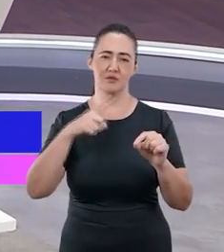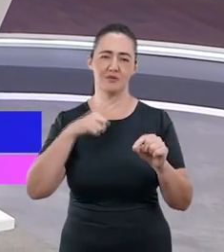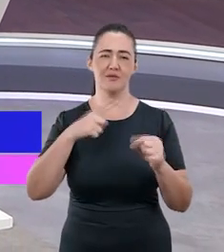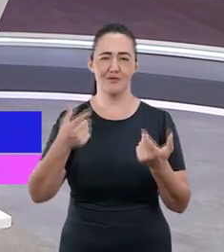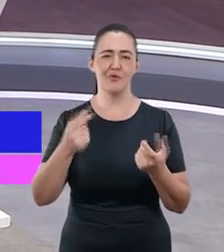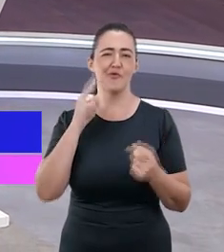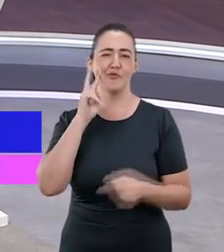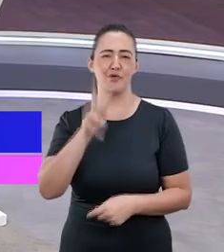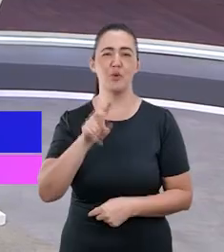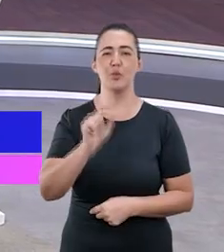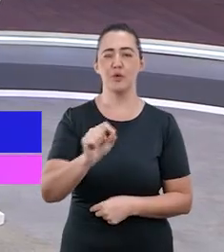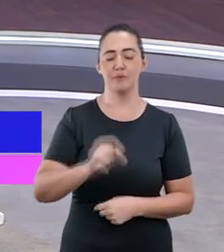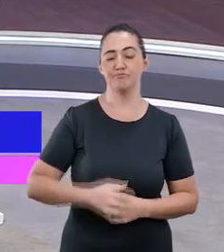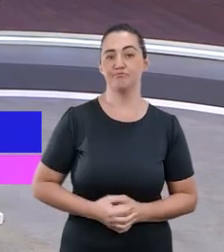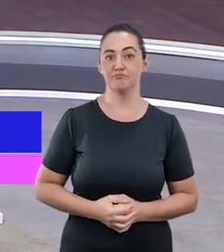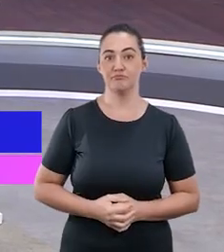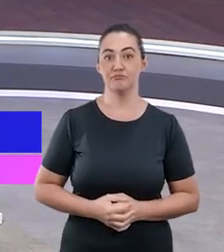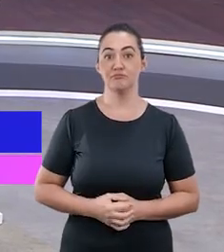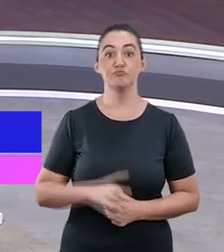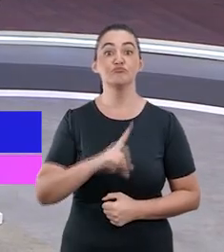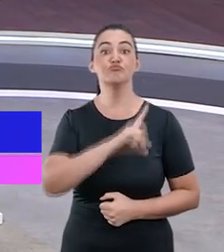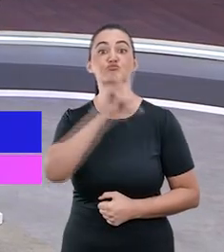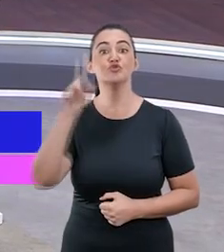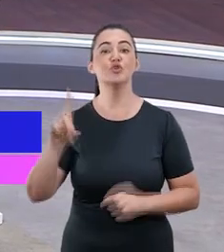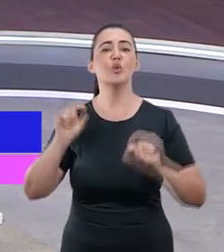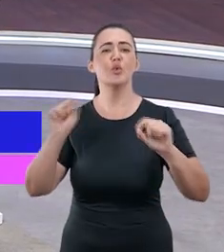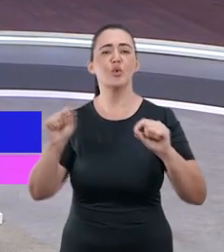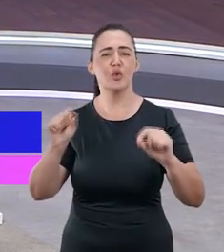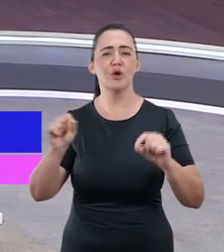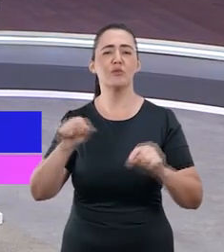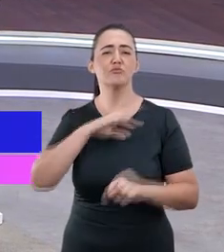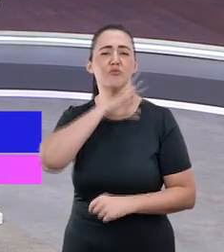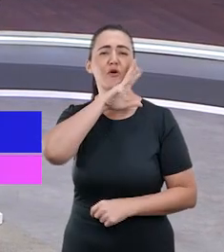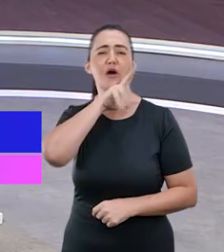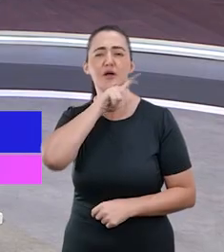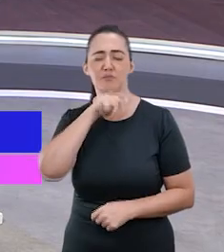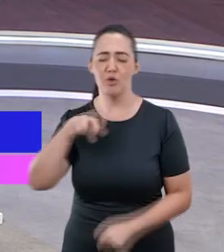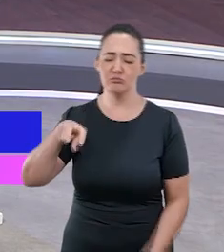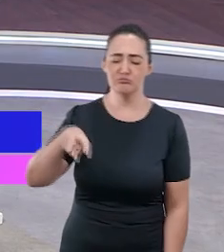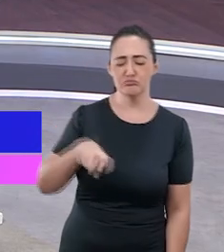assim. Certo dia, um bezerro, ele foi caminhando pelo